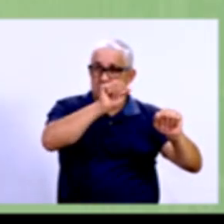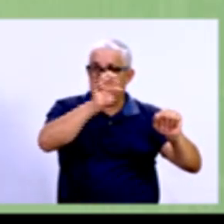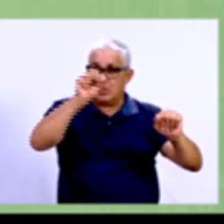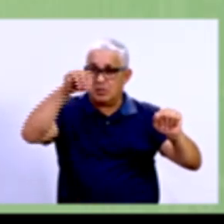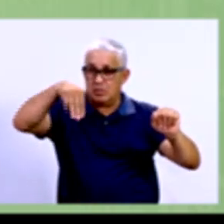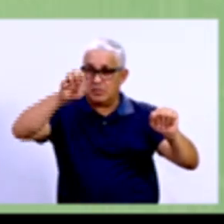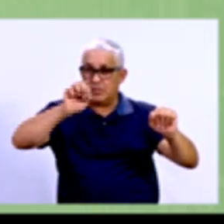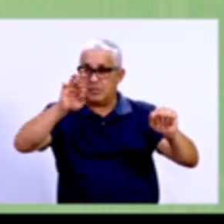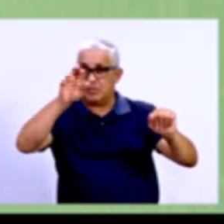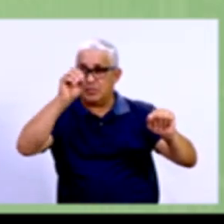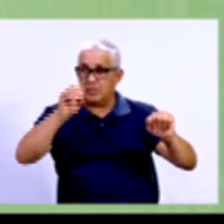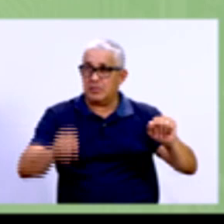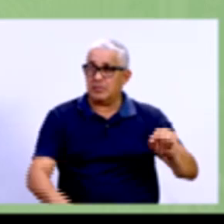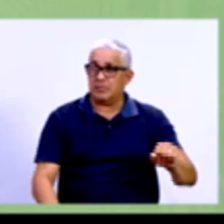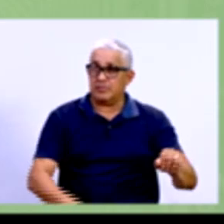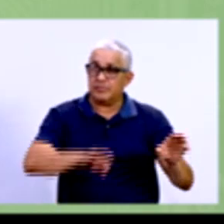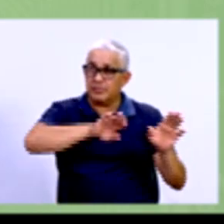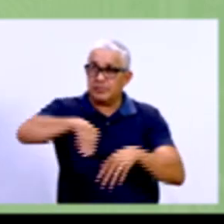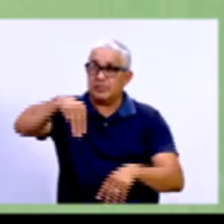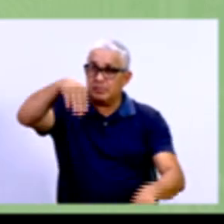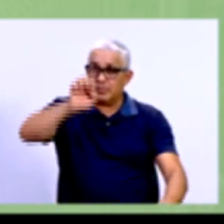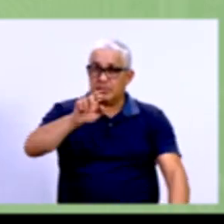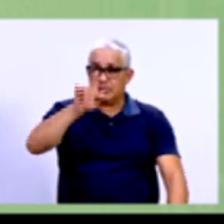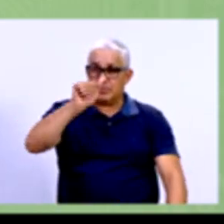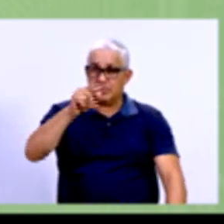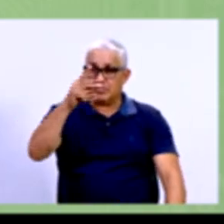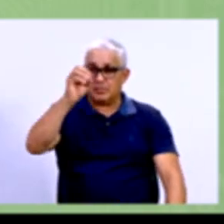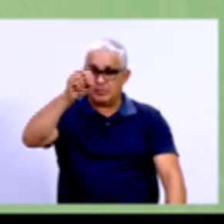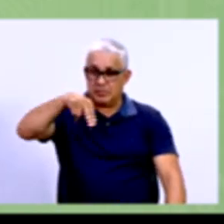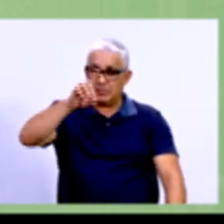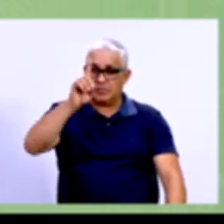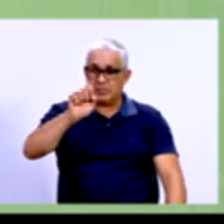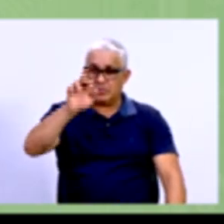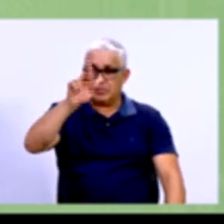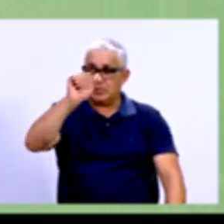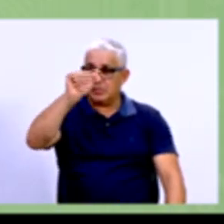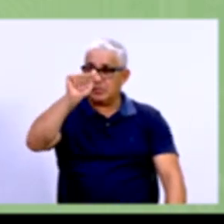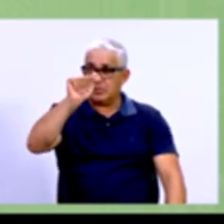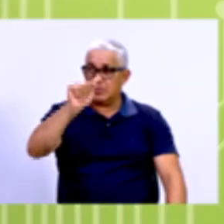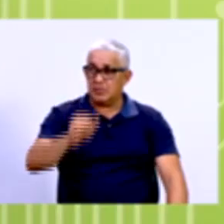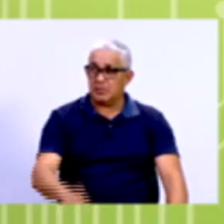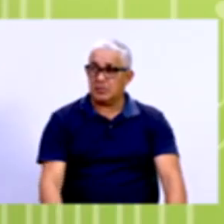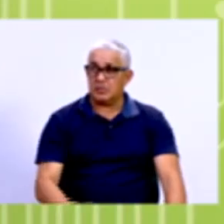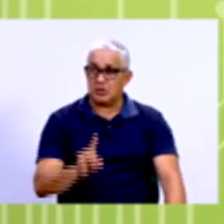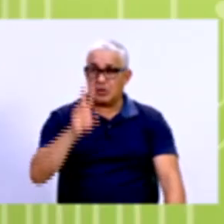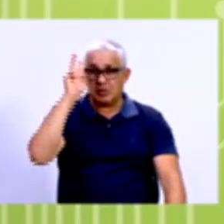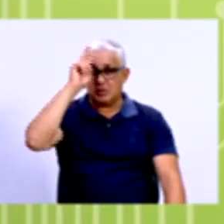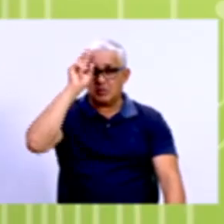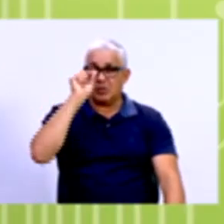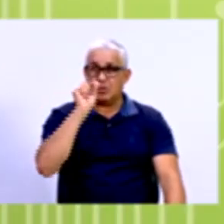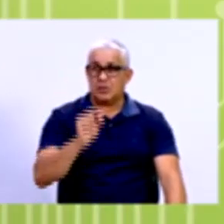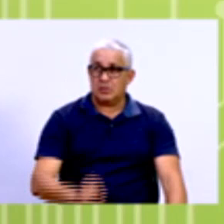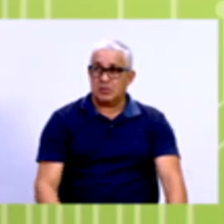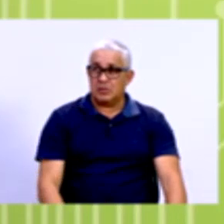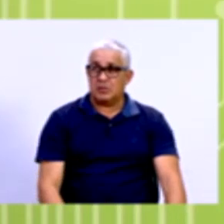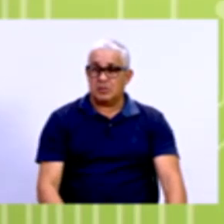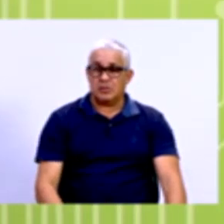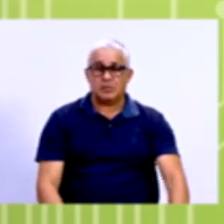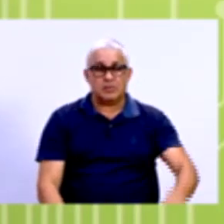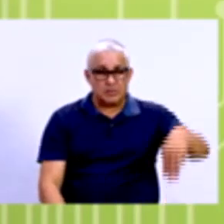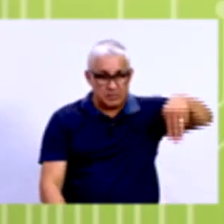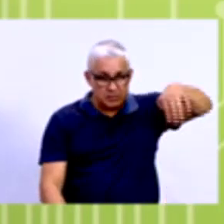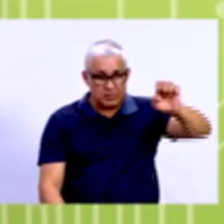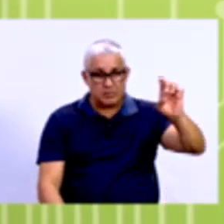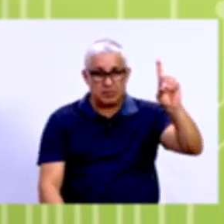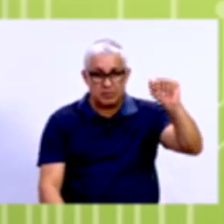Média ponderada. Antes da gente começar a falar da média ponderada, pessoal, só para a gente relembrar também, quando a gente está falando de média e mediana,